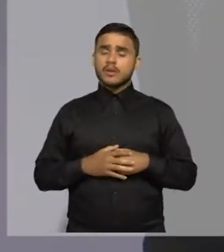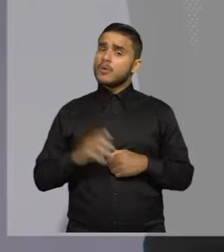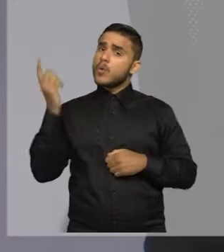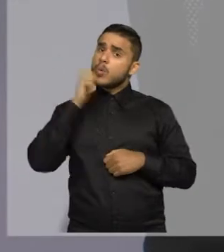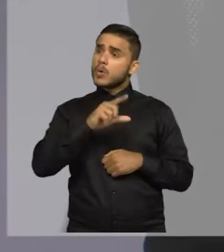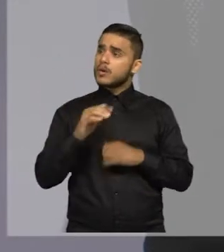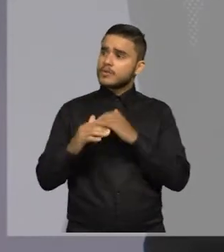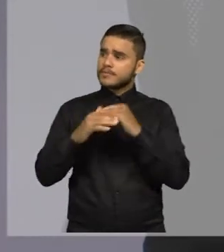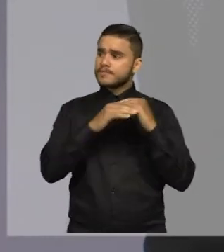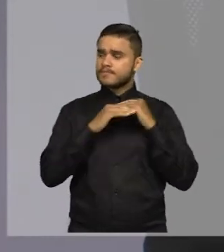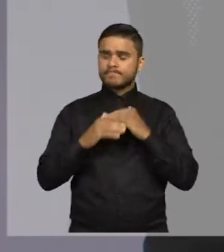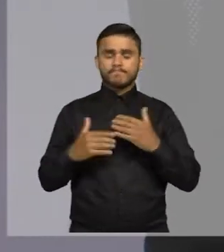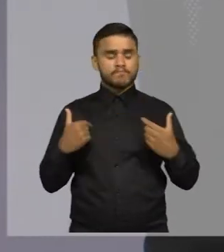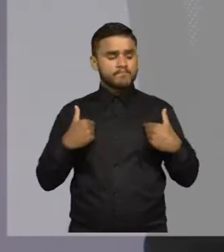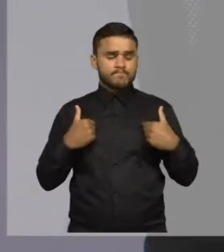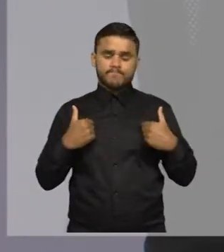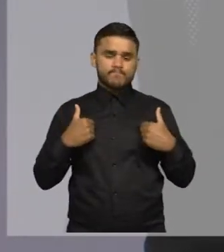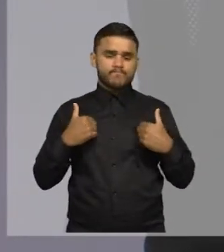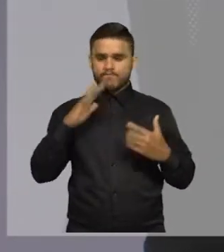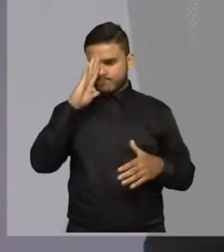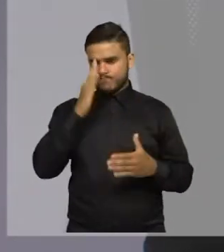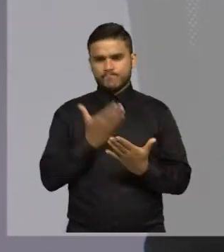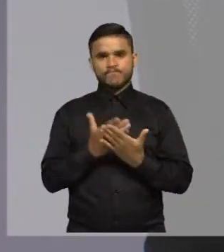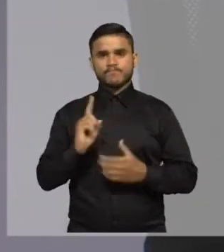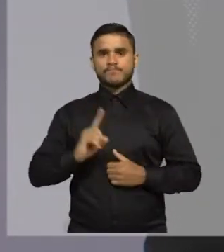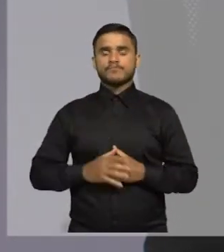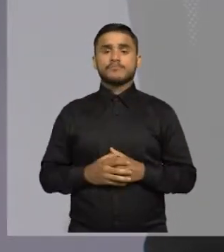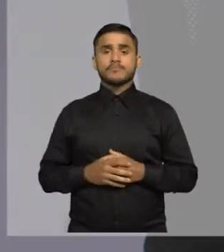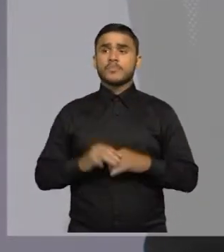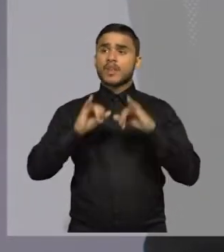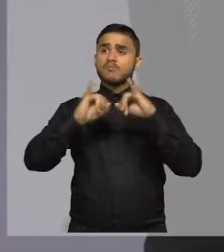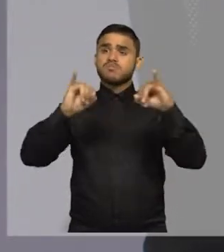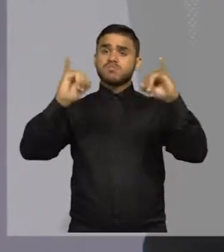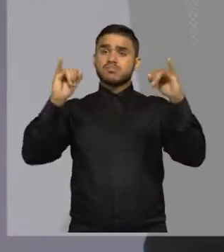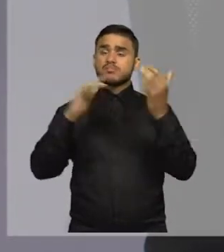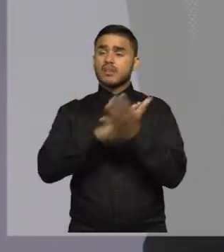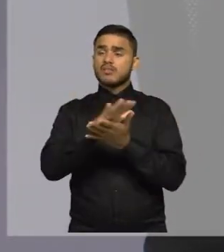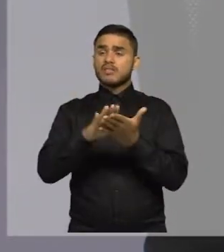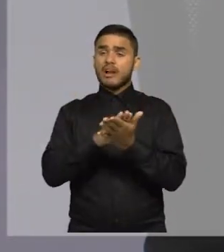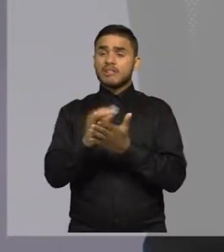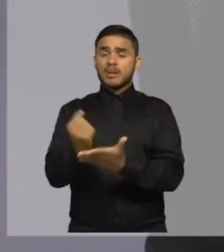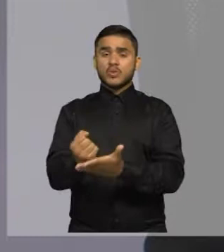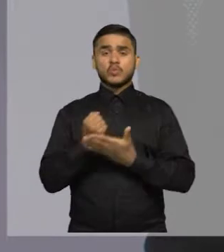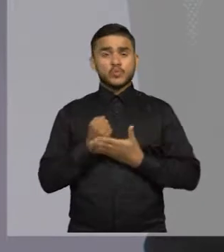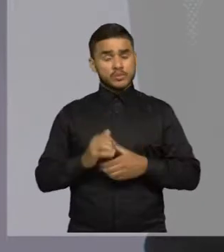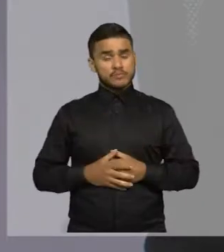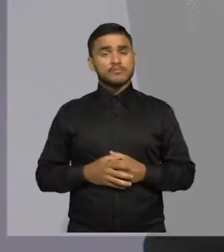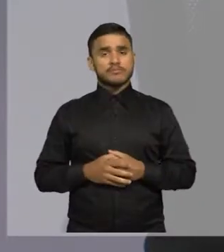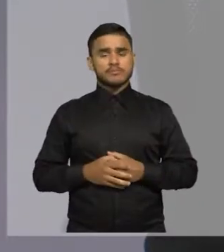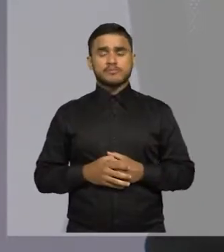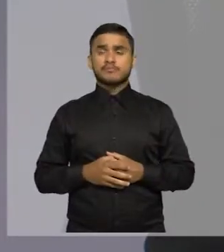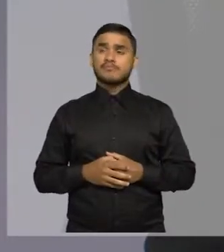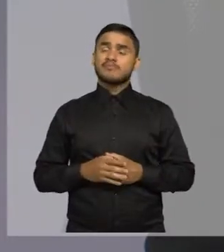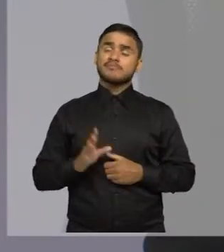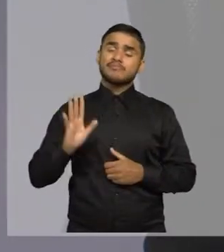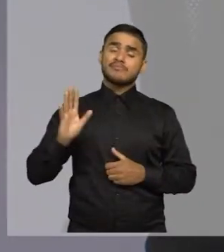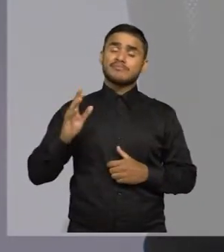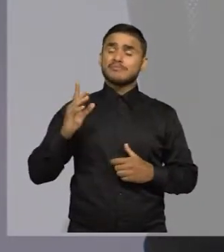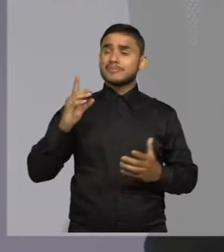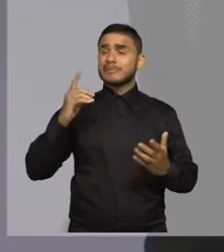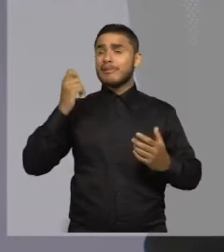Não acredito. Porque a nossa mídia não colabora, né? Com raras